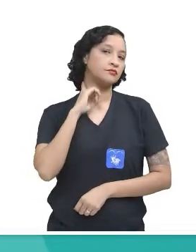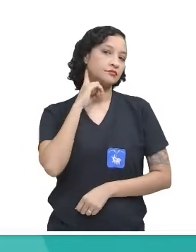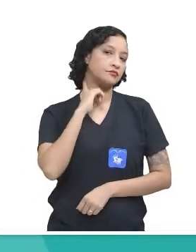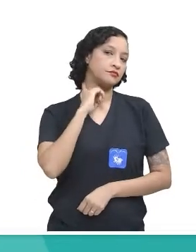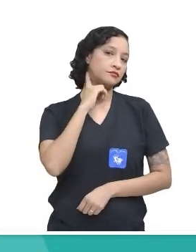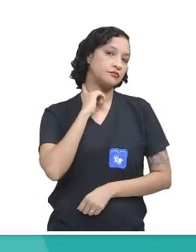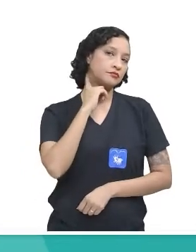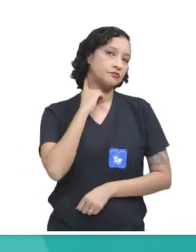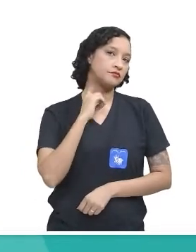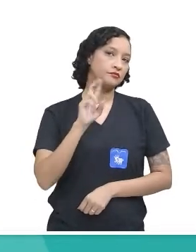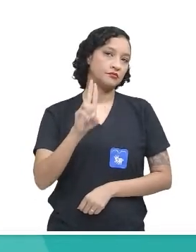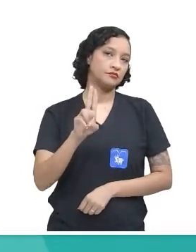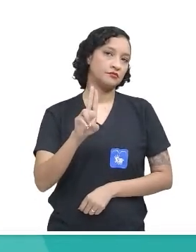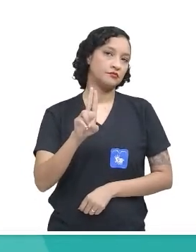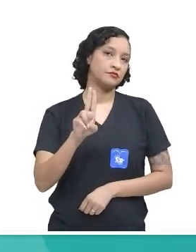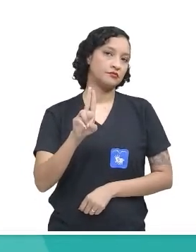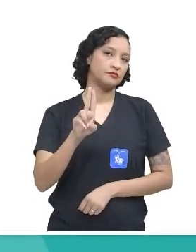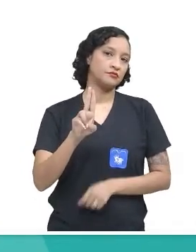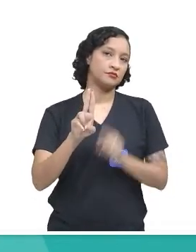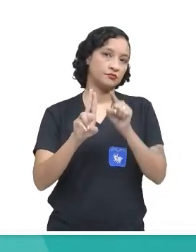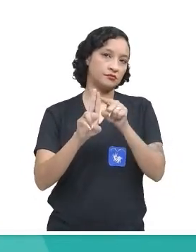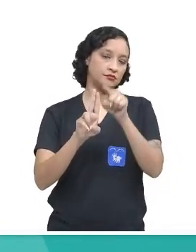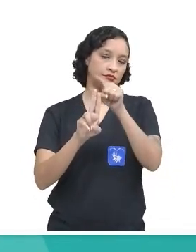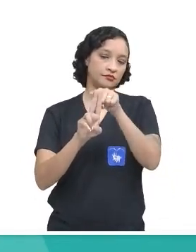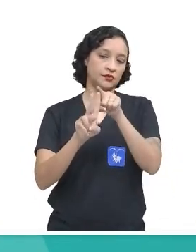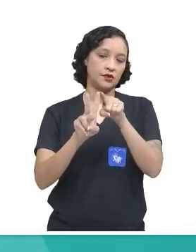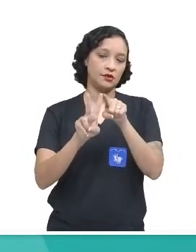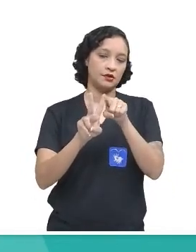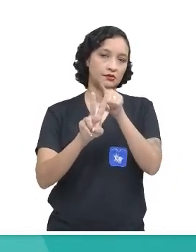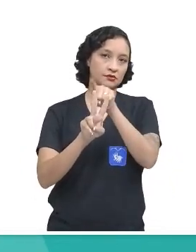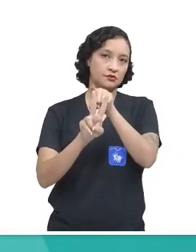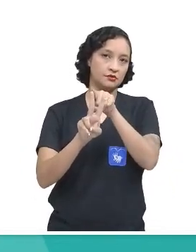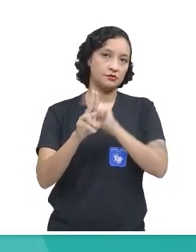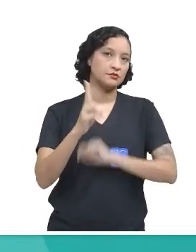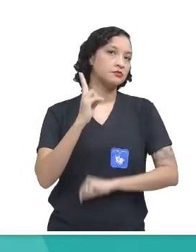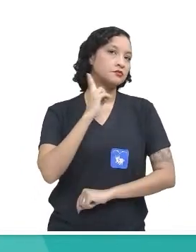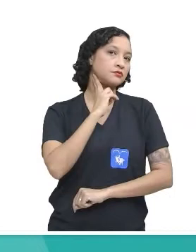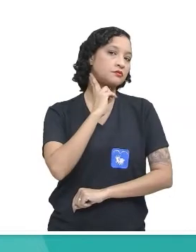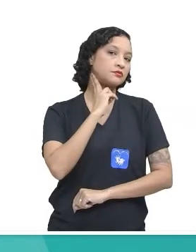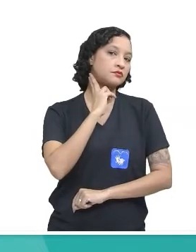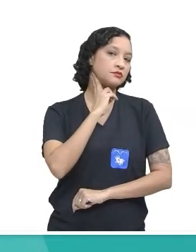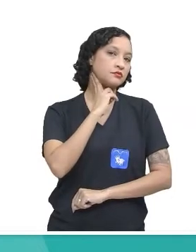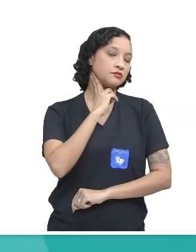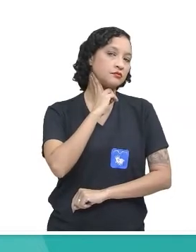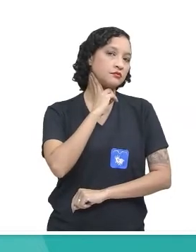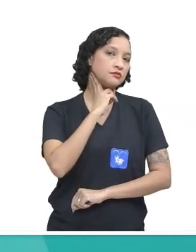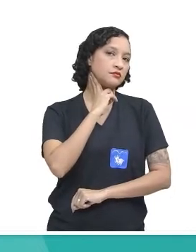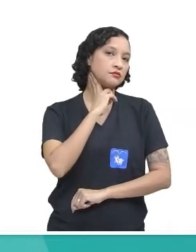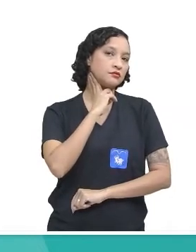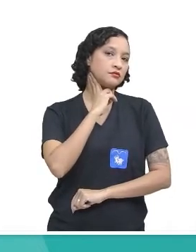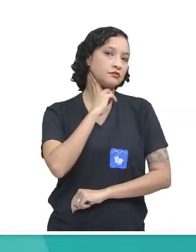carótida no pescoço. Também você usa os dois dedos, o indicador e o médio, e você